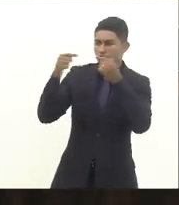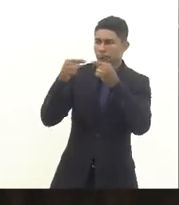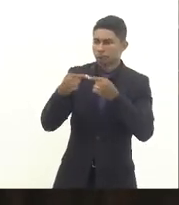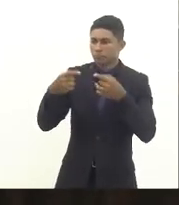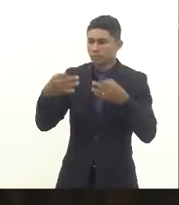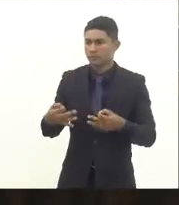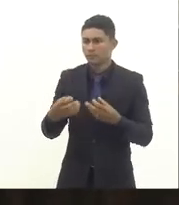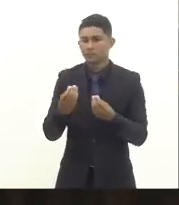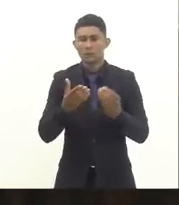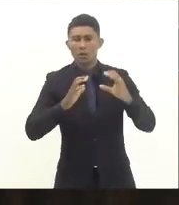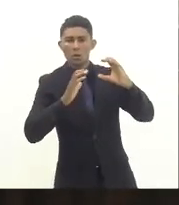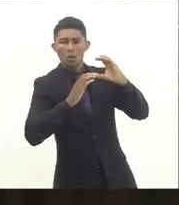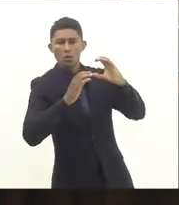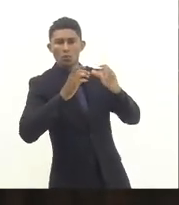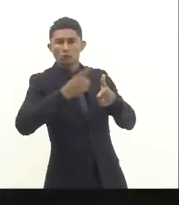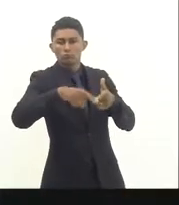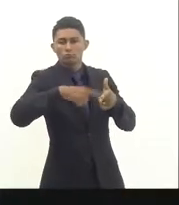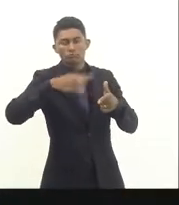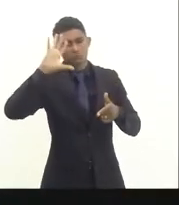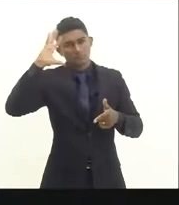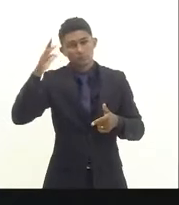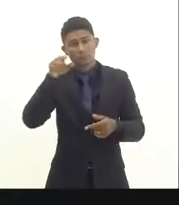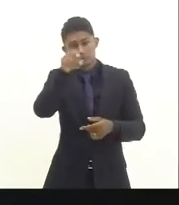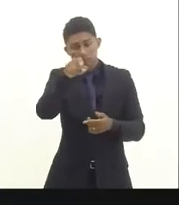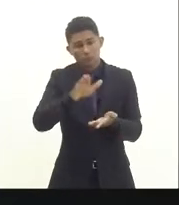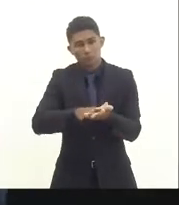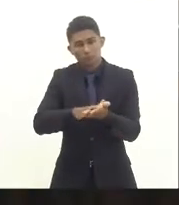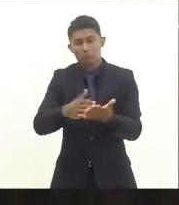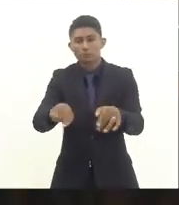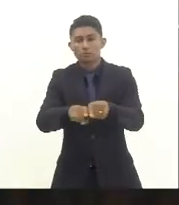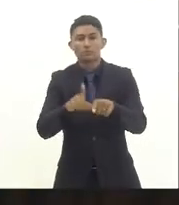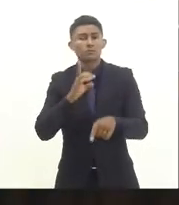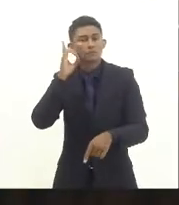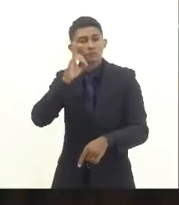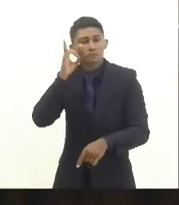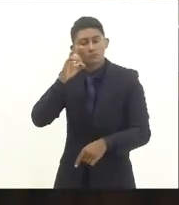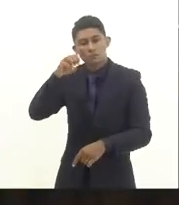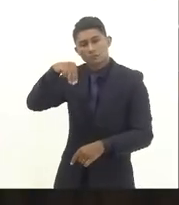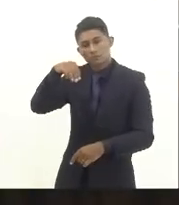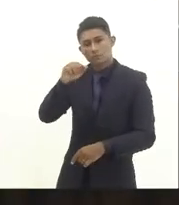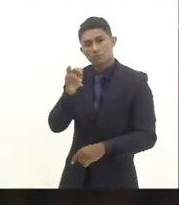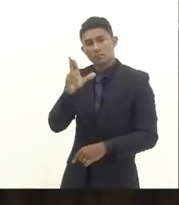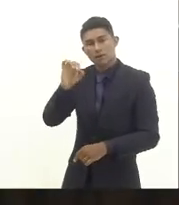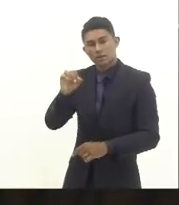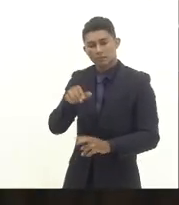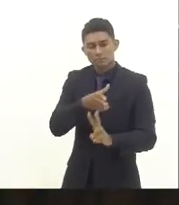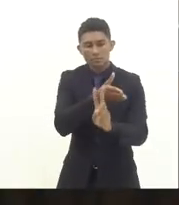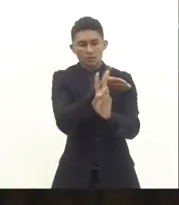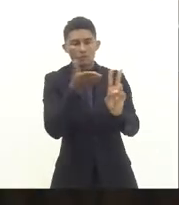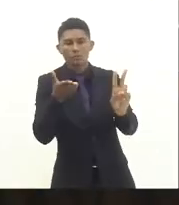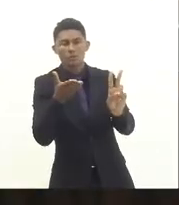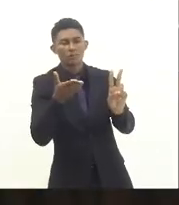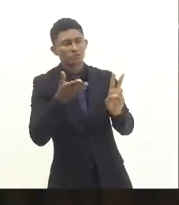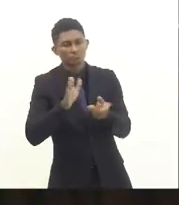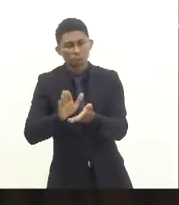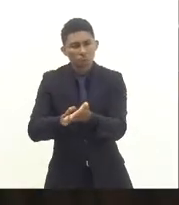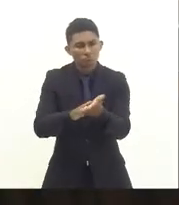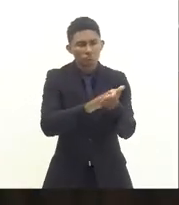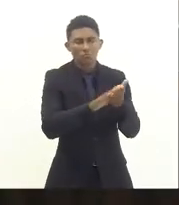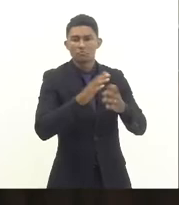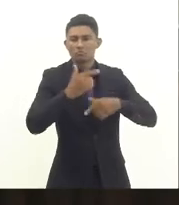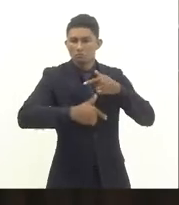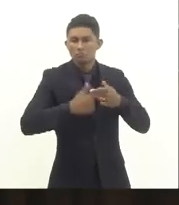concursos públicos então parabenizar a vossa excelência' Deputado Márcio Pacheco pelo encaminhamento da solução Essa